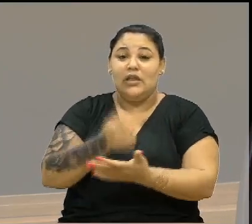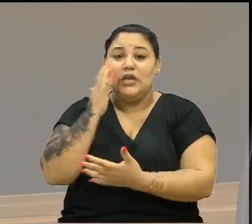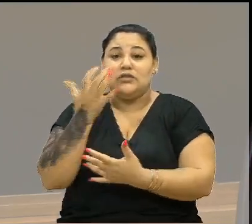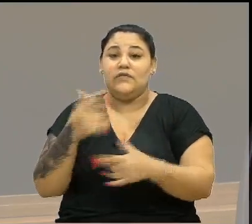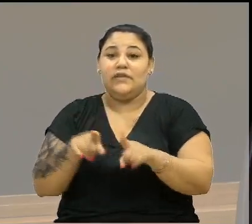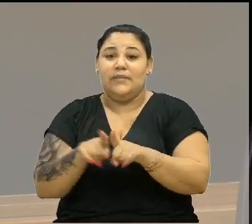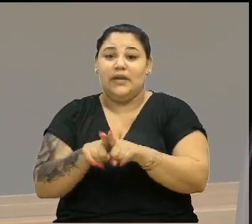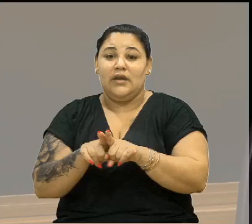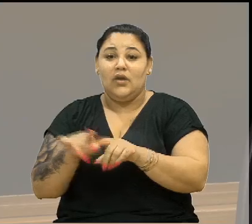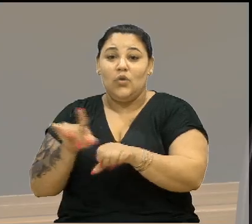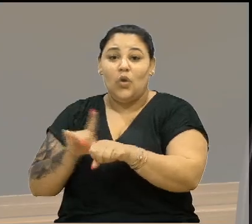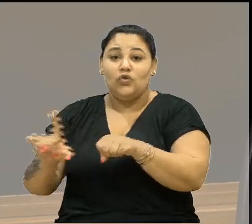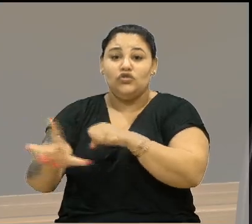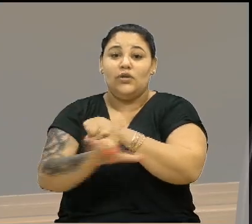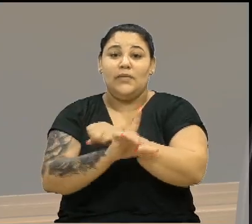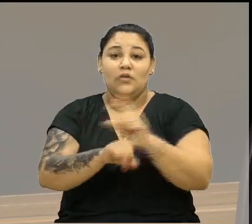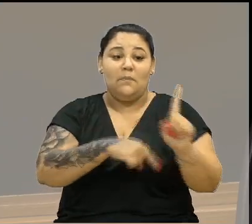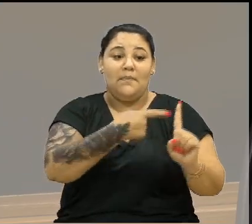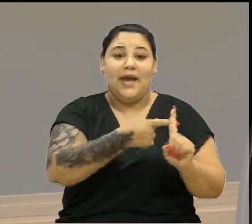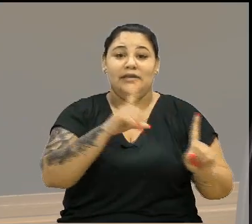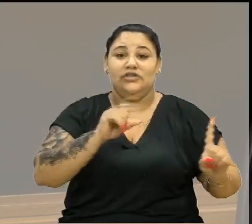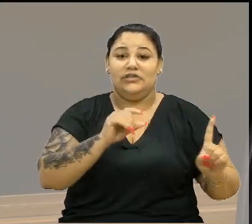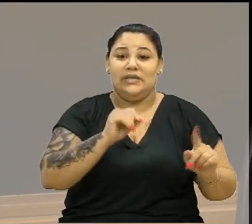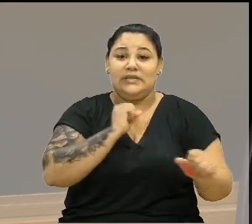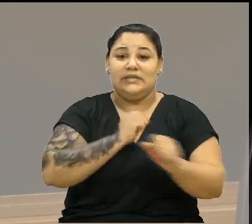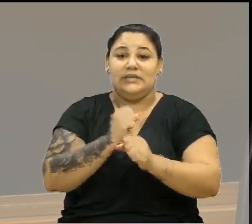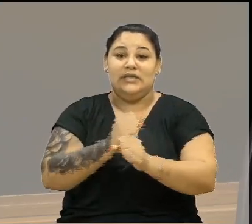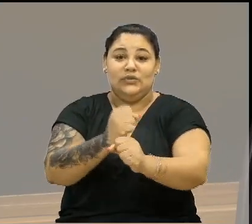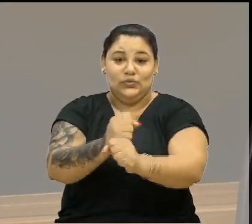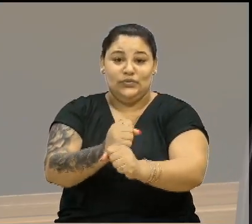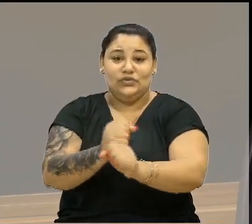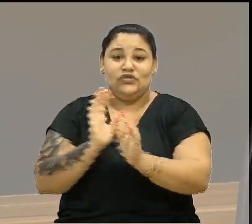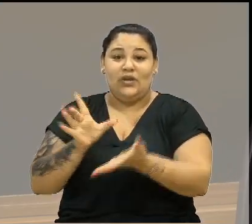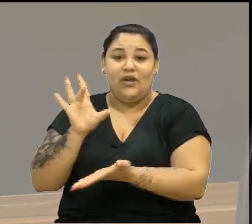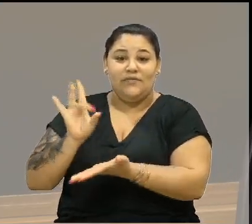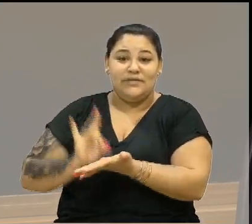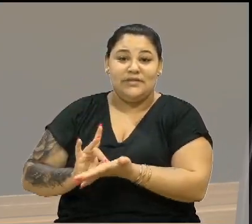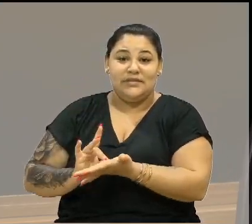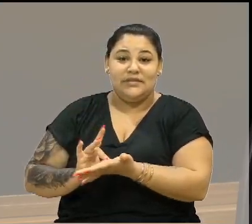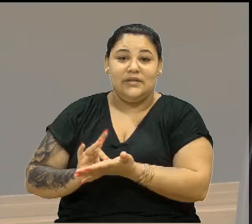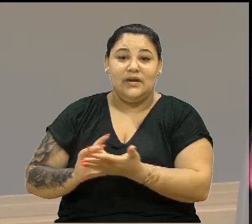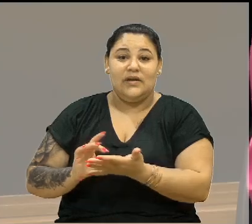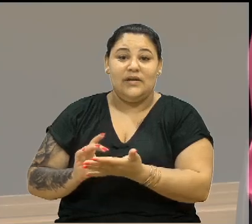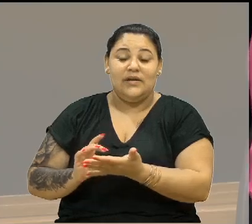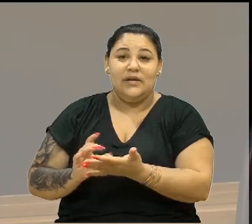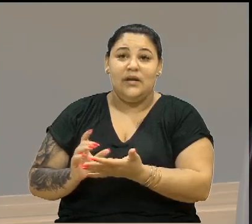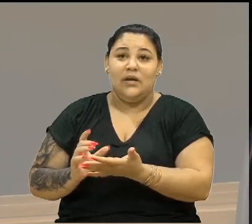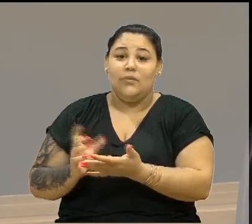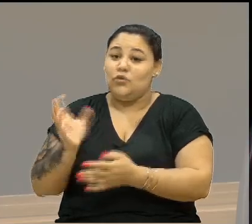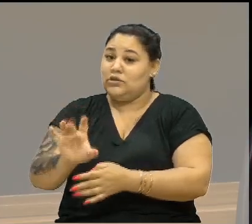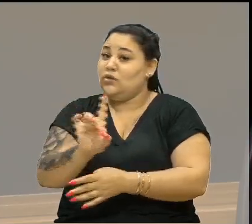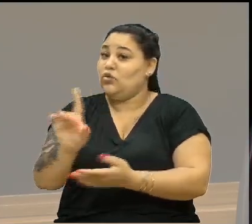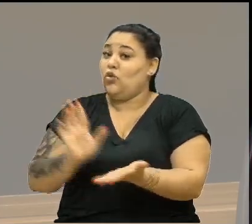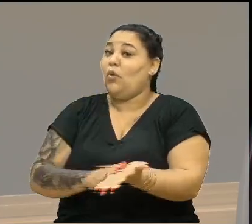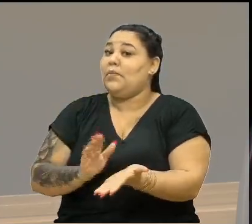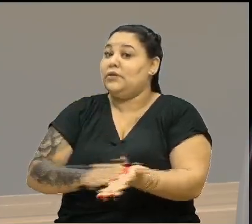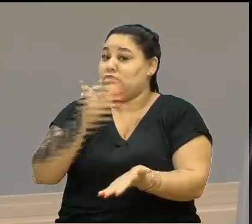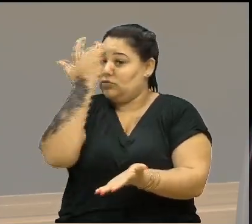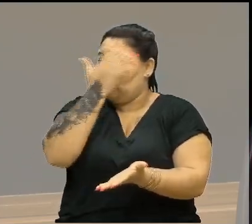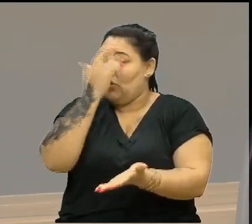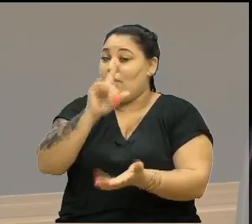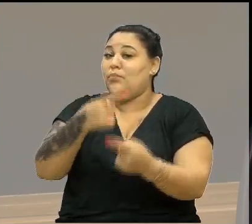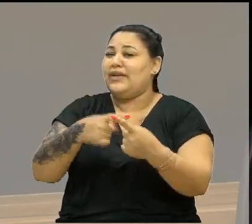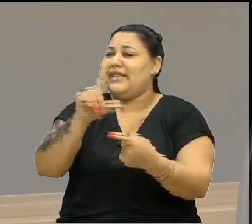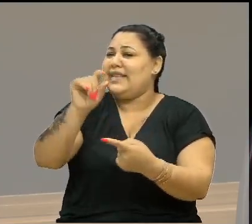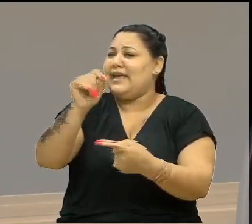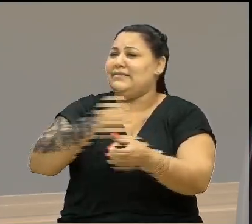Um loteamento que faz mais de 10 anos que está para ser regularizado, portanto, eu não estou cobrando desse governo aqui, está mais